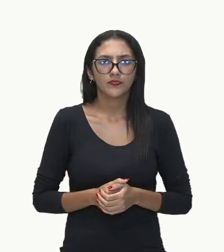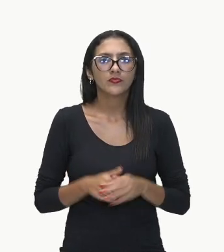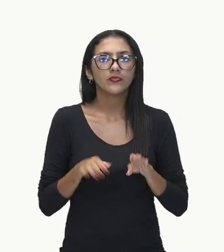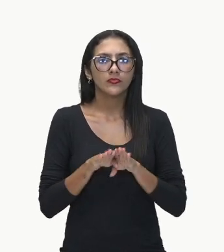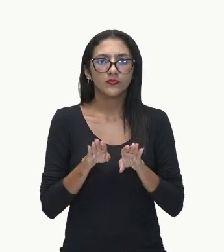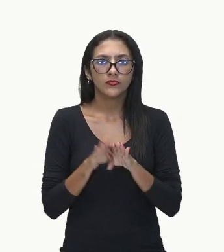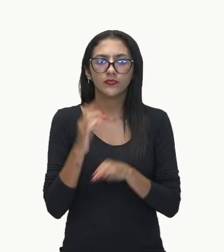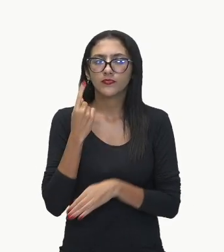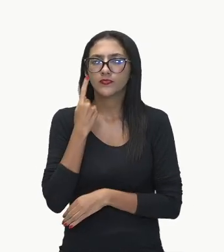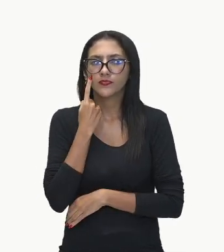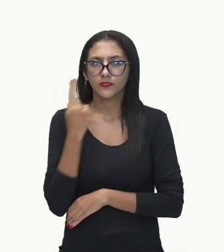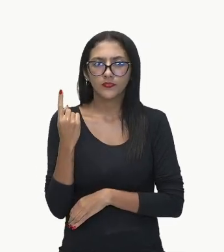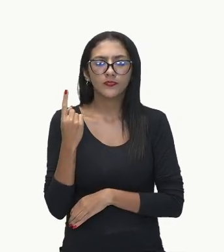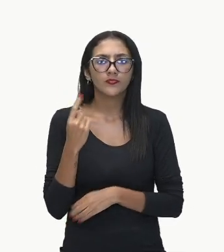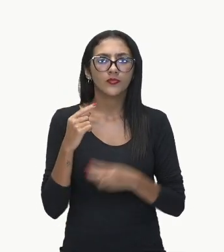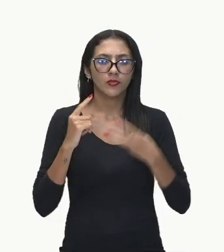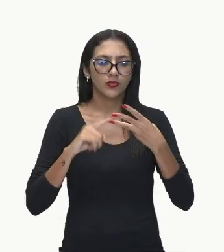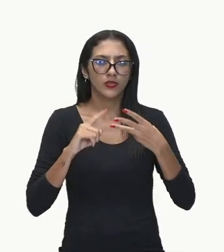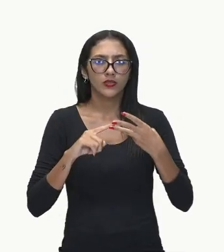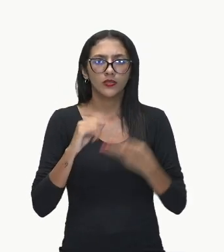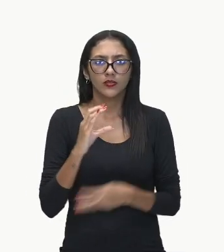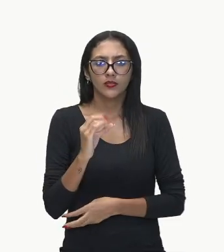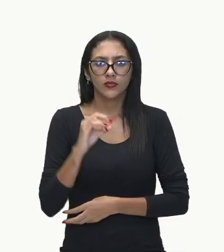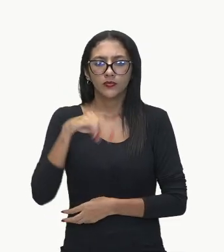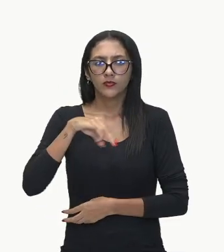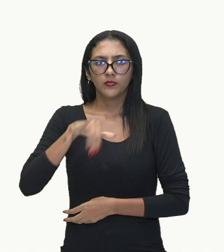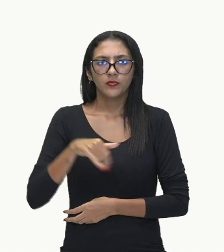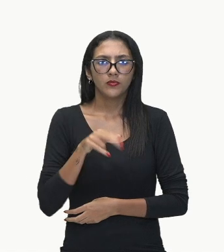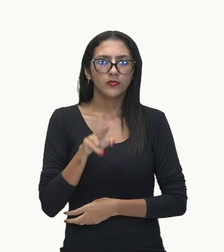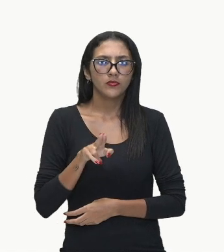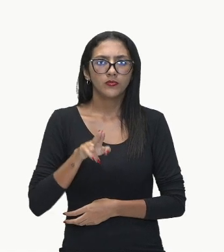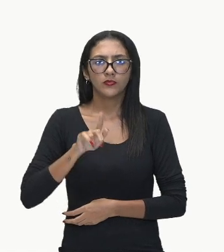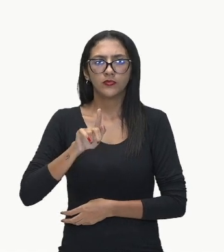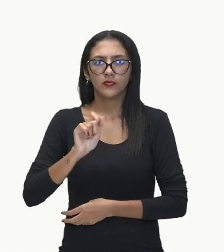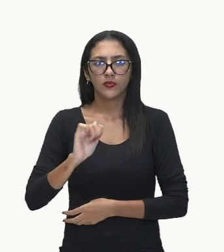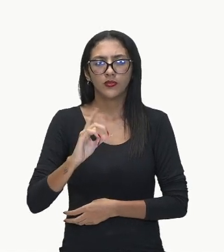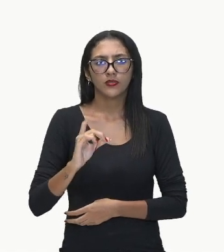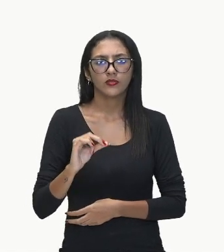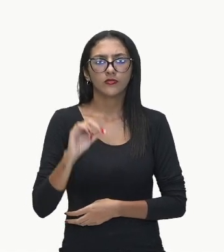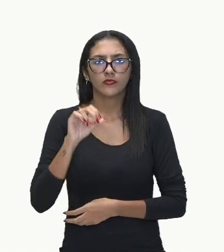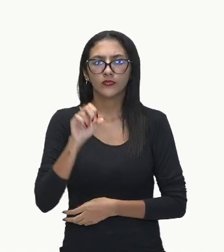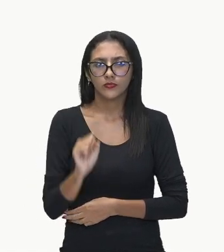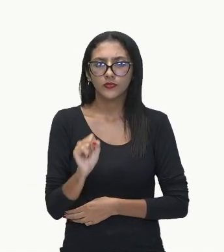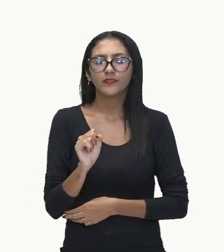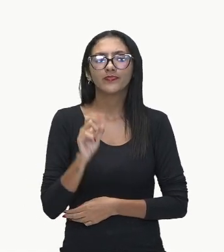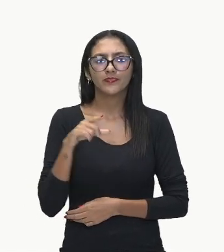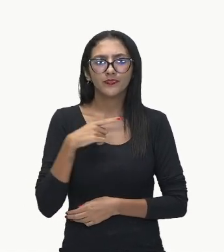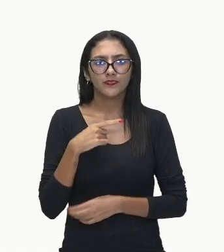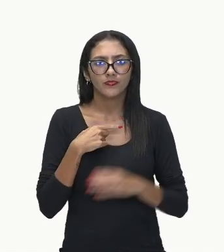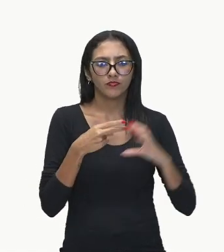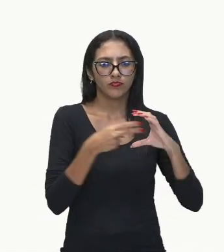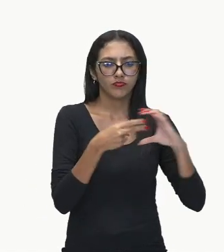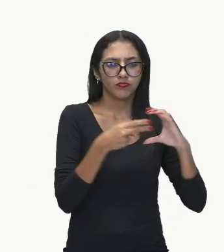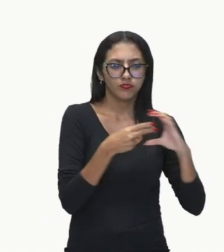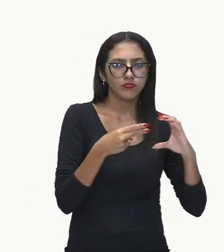alcadienos conjugados. O que são os alcadienos conjugados? As ligações duplas, elas